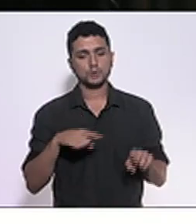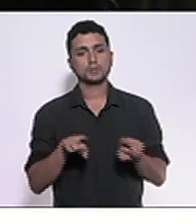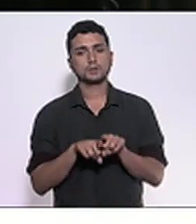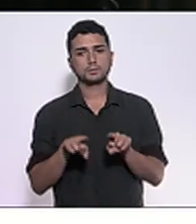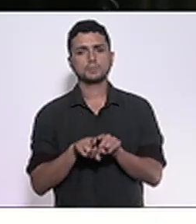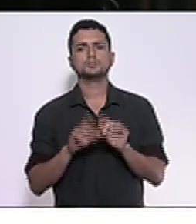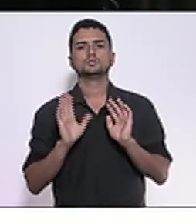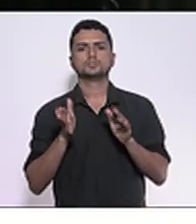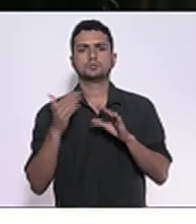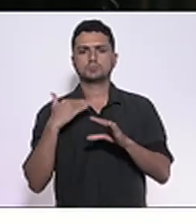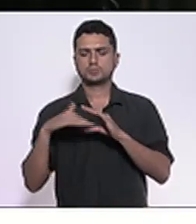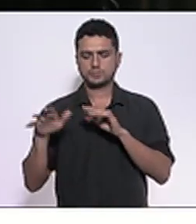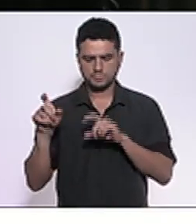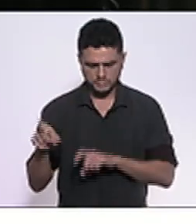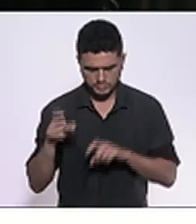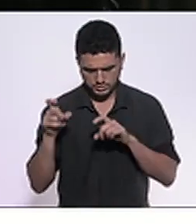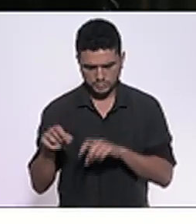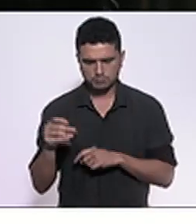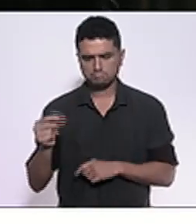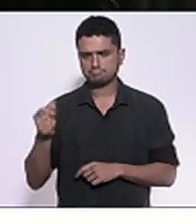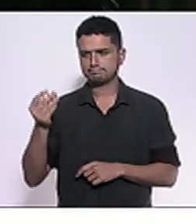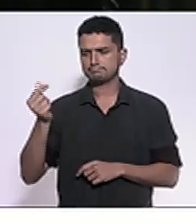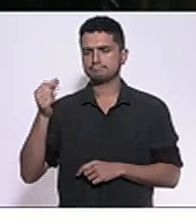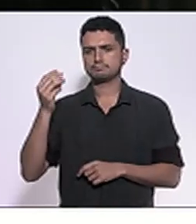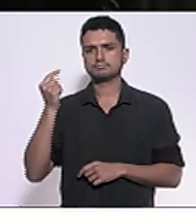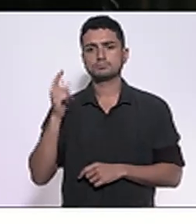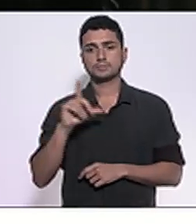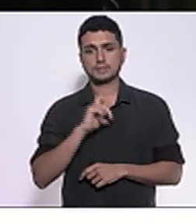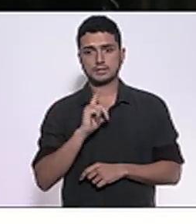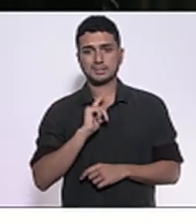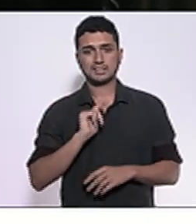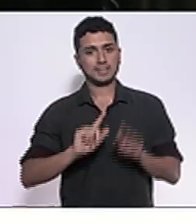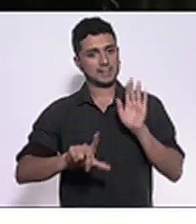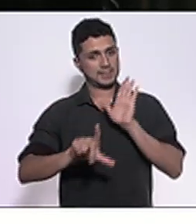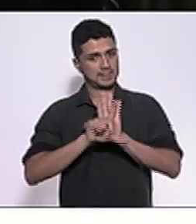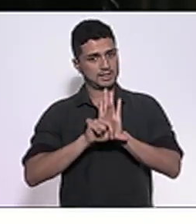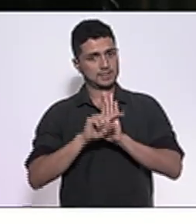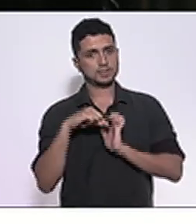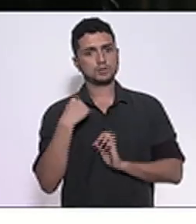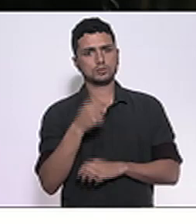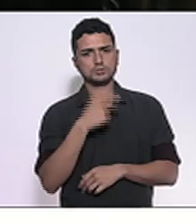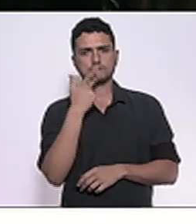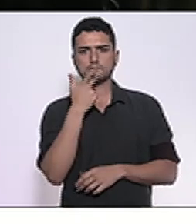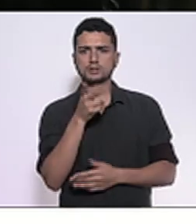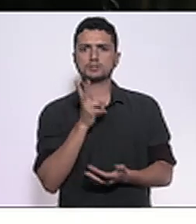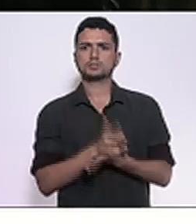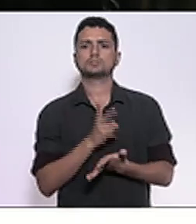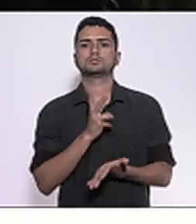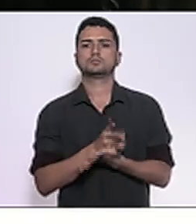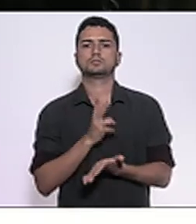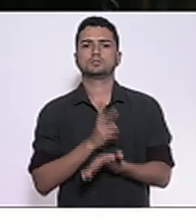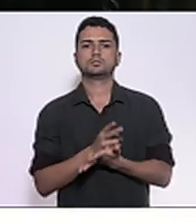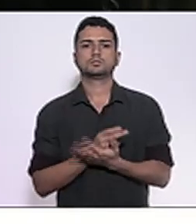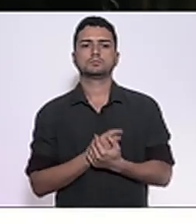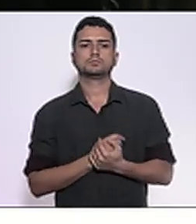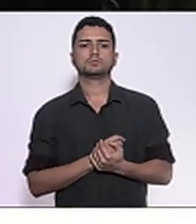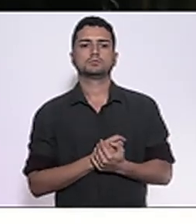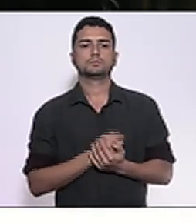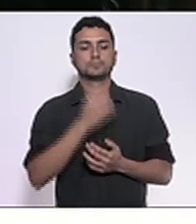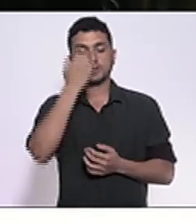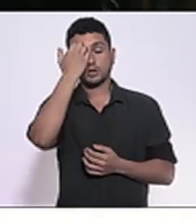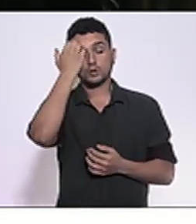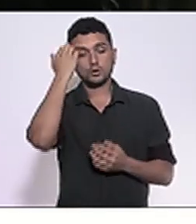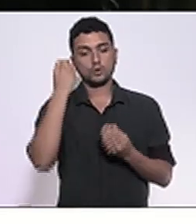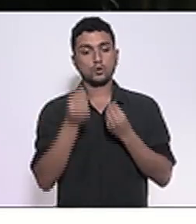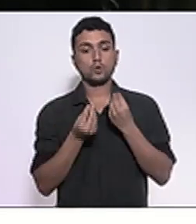para a Fazenda, tem leis nossas, tem uma lei nossa que fala sucessivamente como se